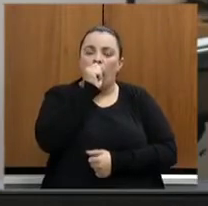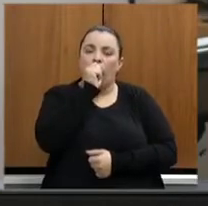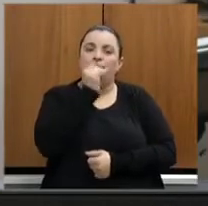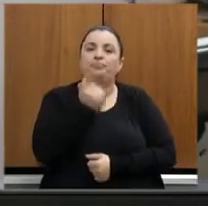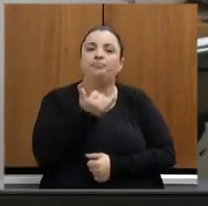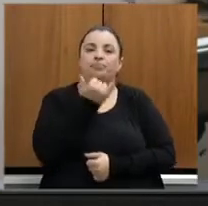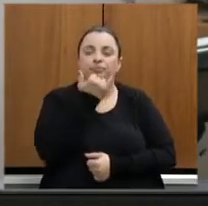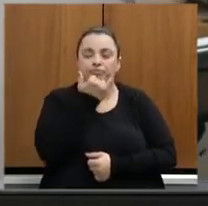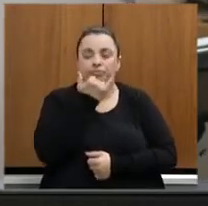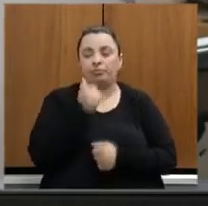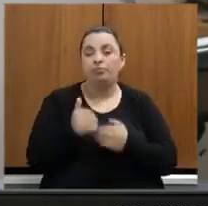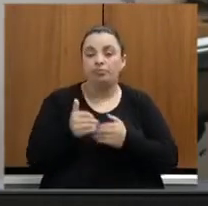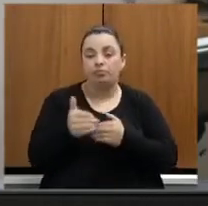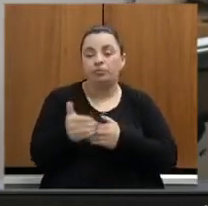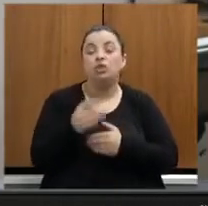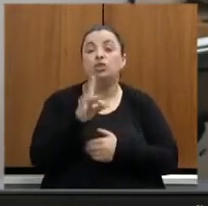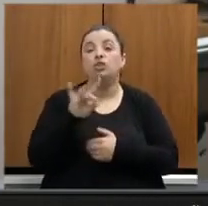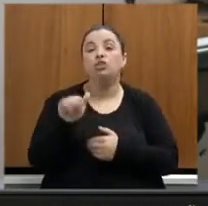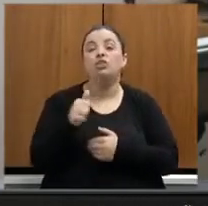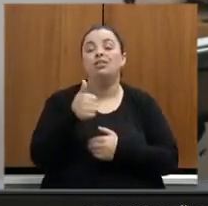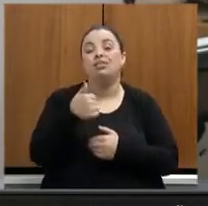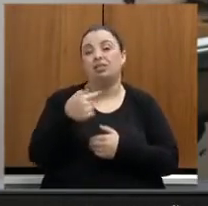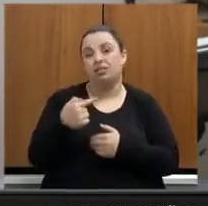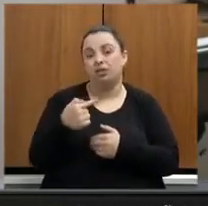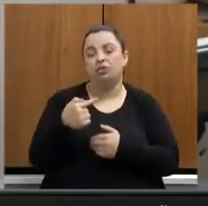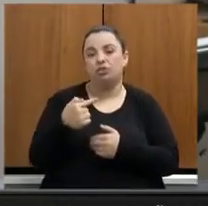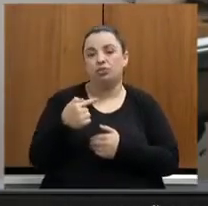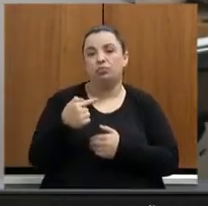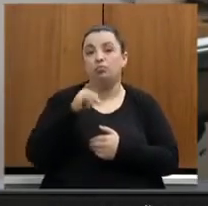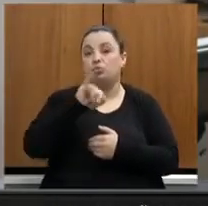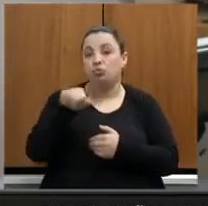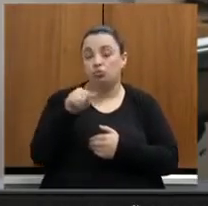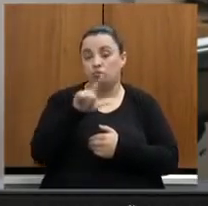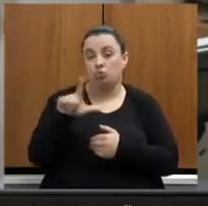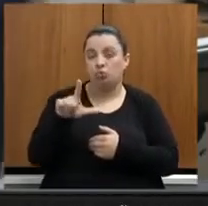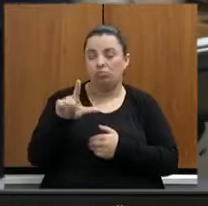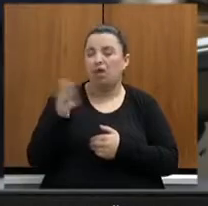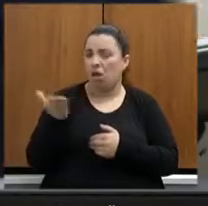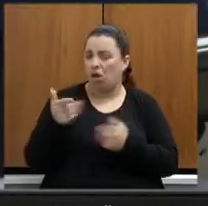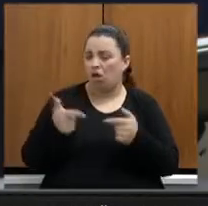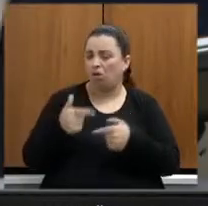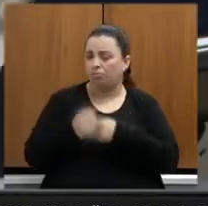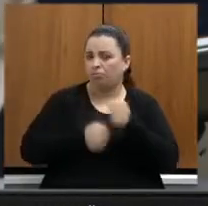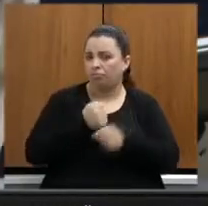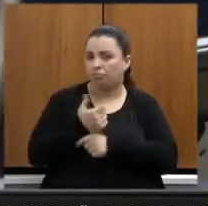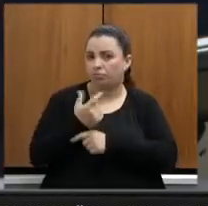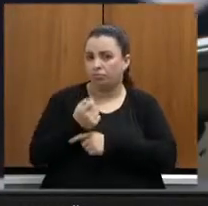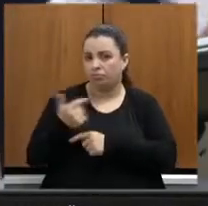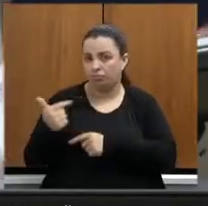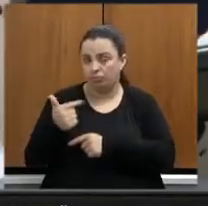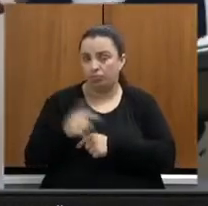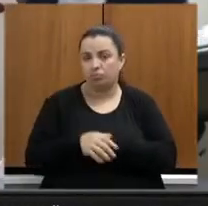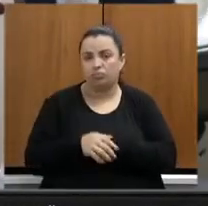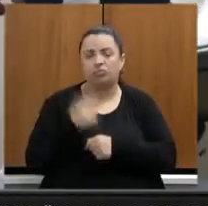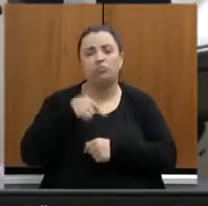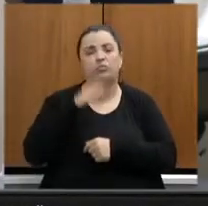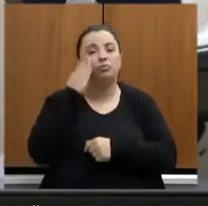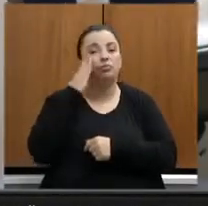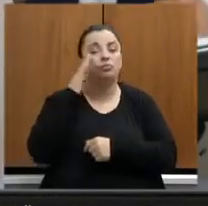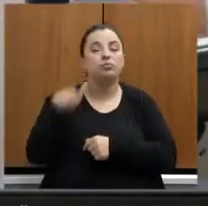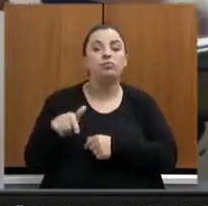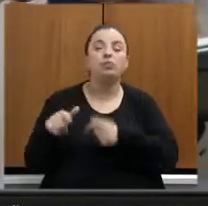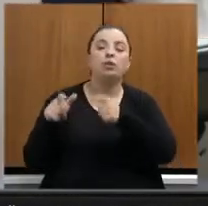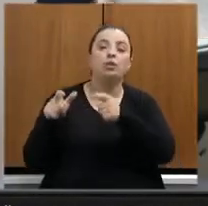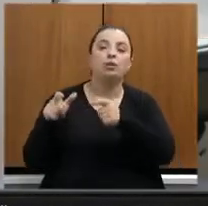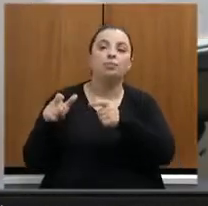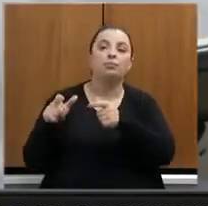de 22 agora dia Dezessete de julho de 2002 sabendo que nenhuma dessas propriedades rurais têm